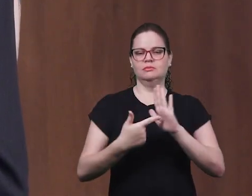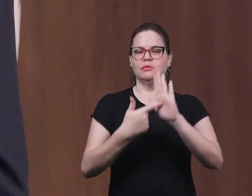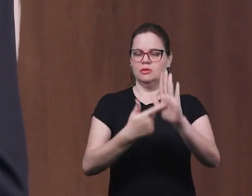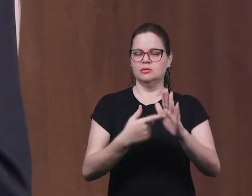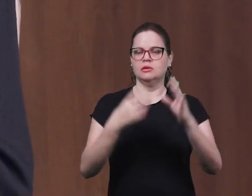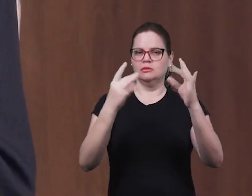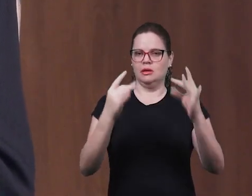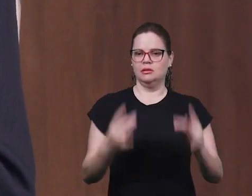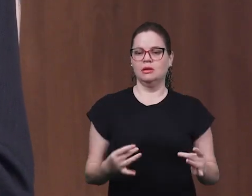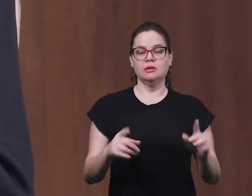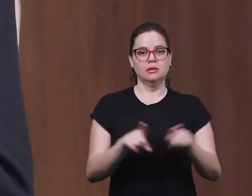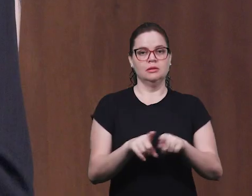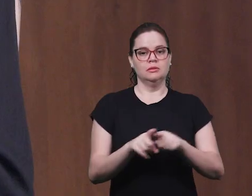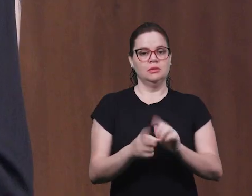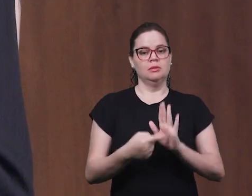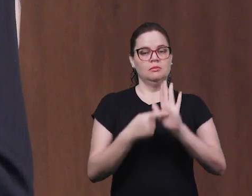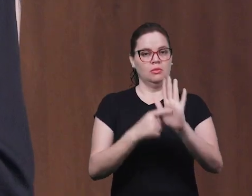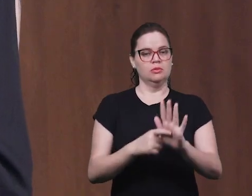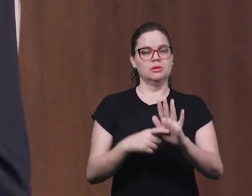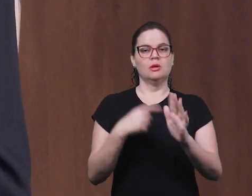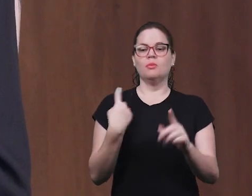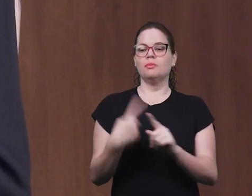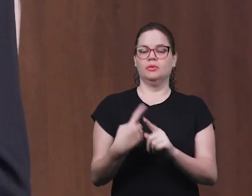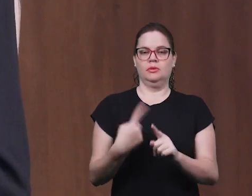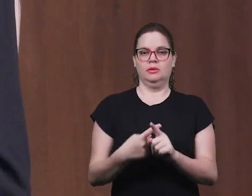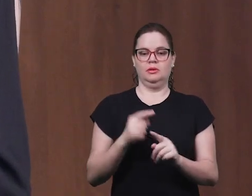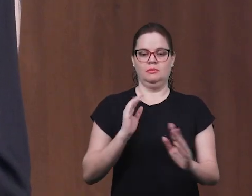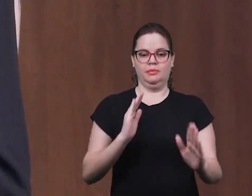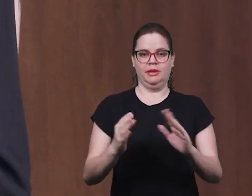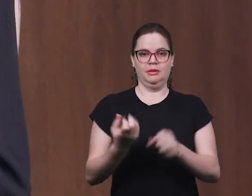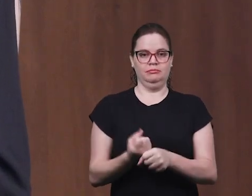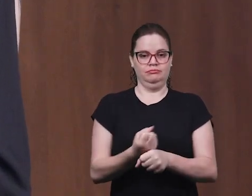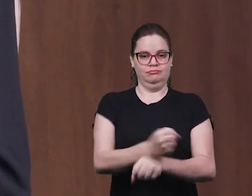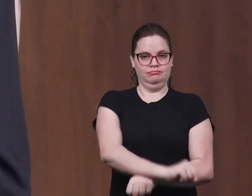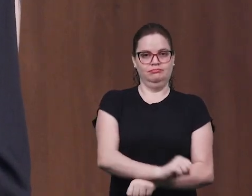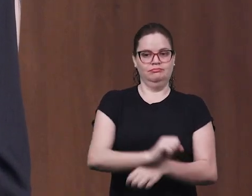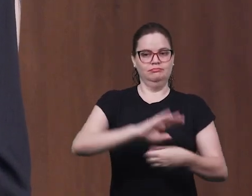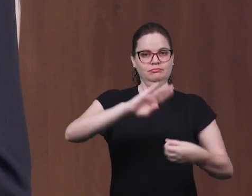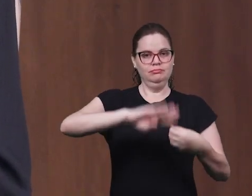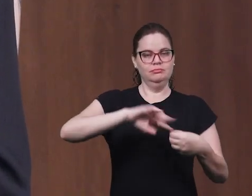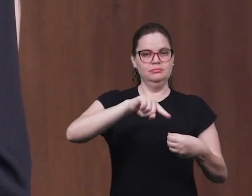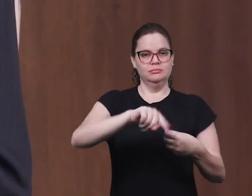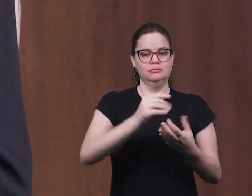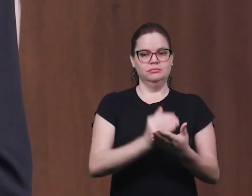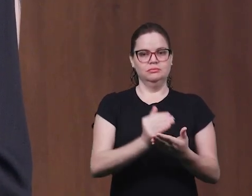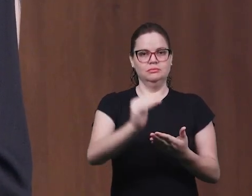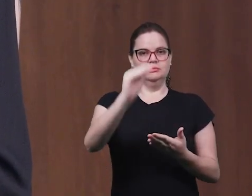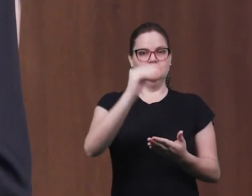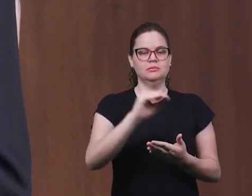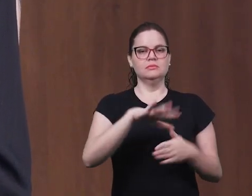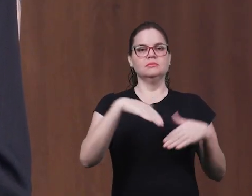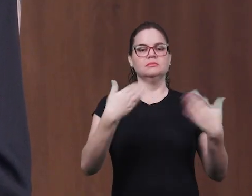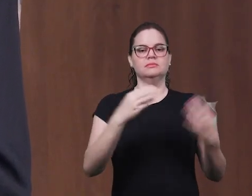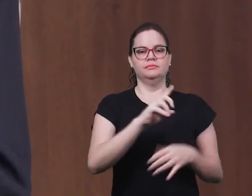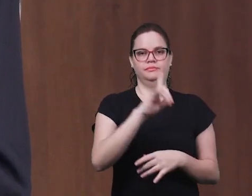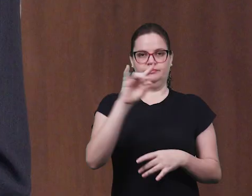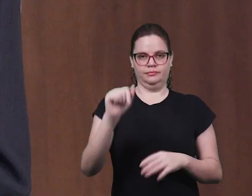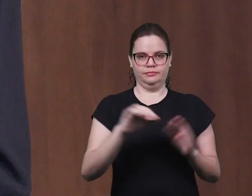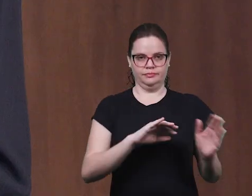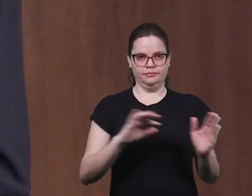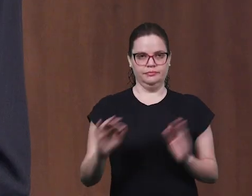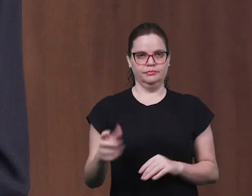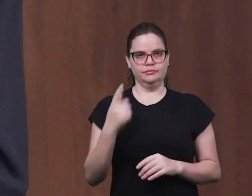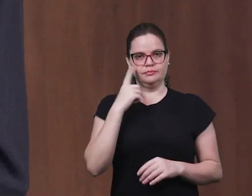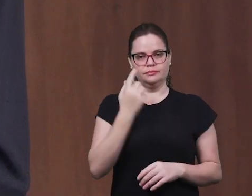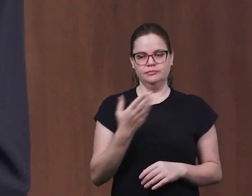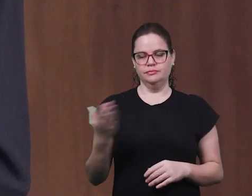também concluir por que o cativeiro dá início no ponto que nós vamos indicar. Está conosco